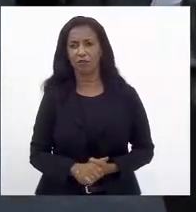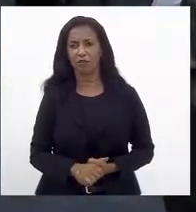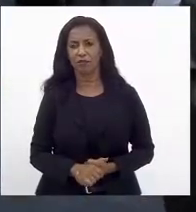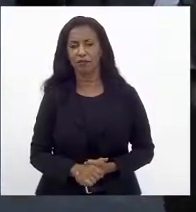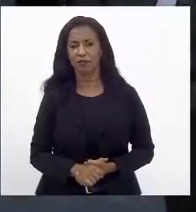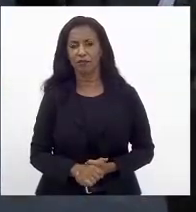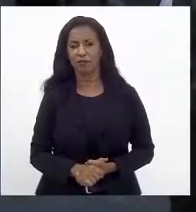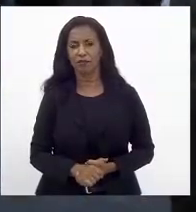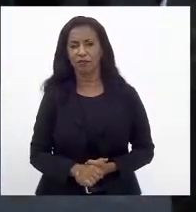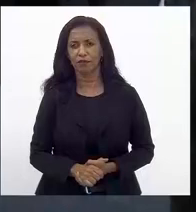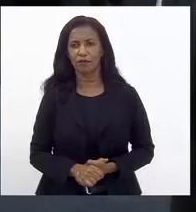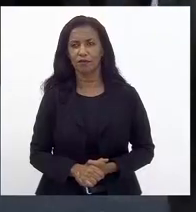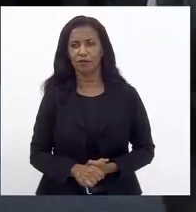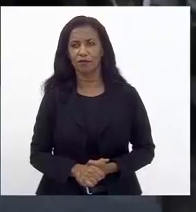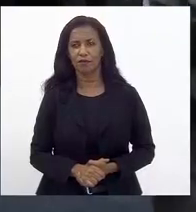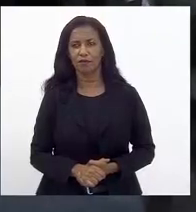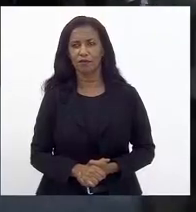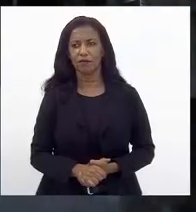o